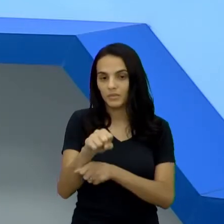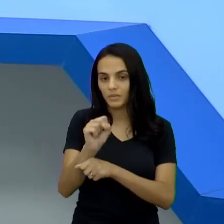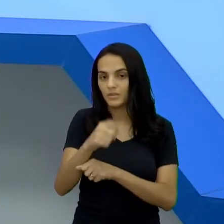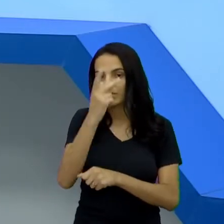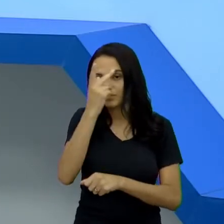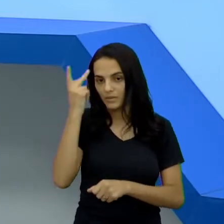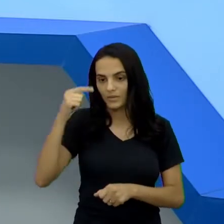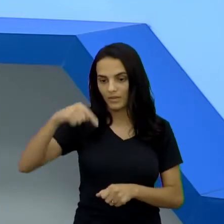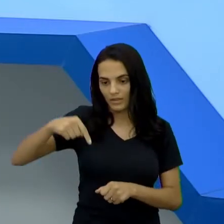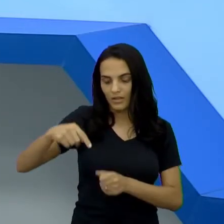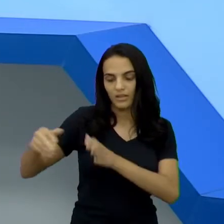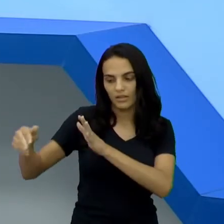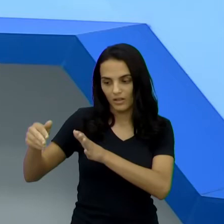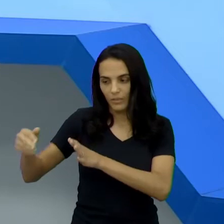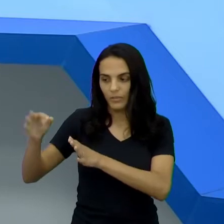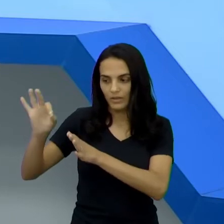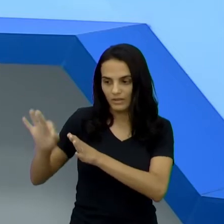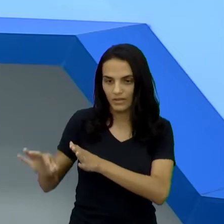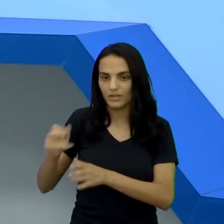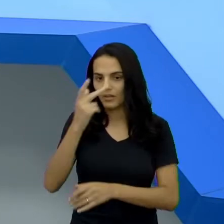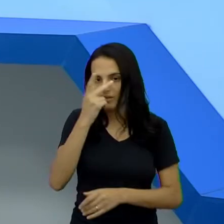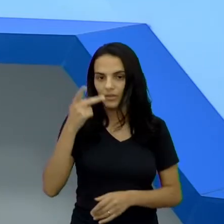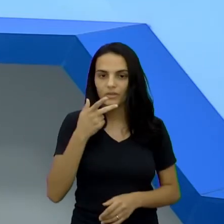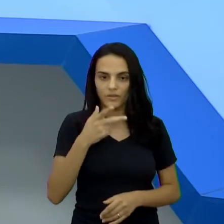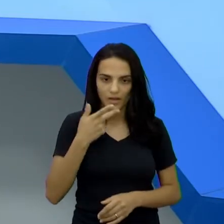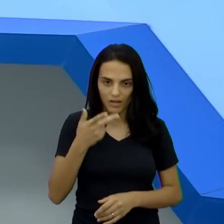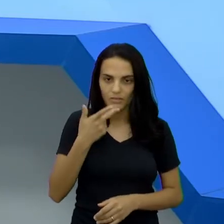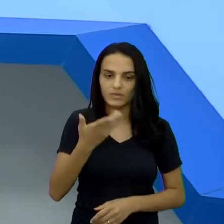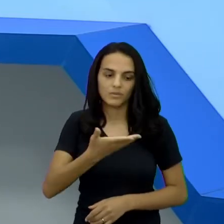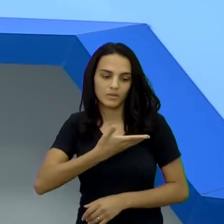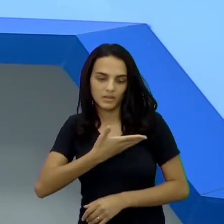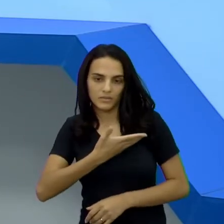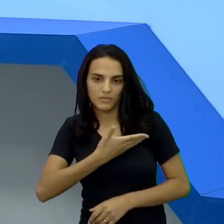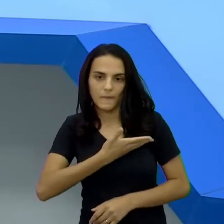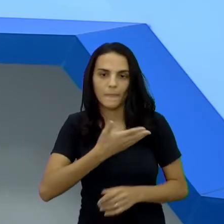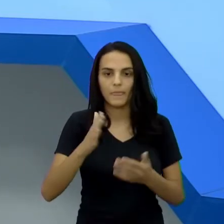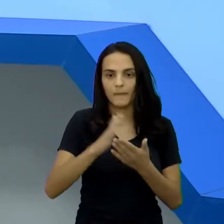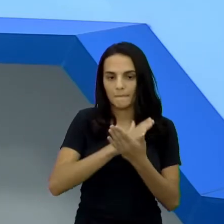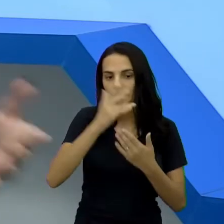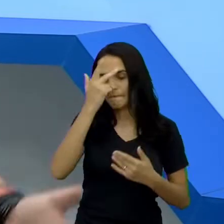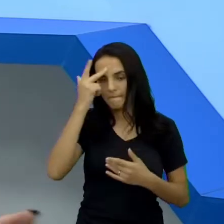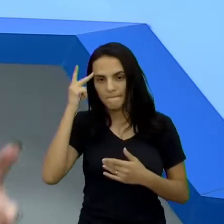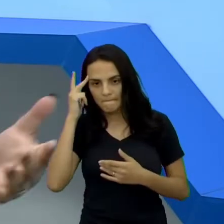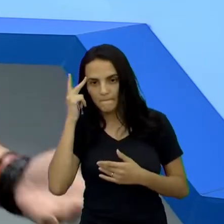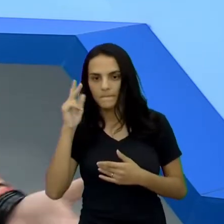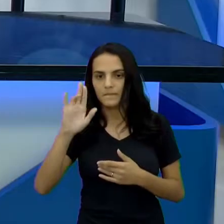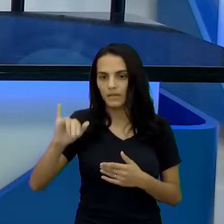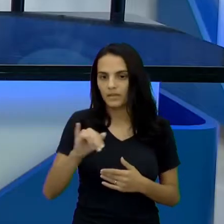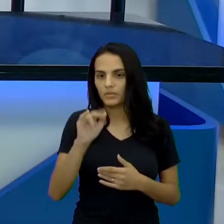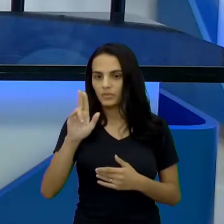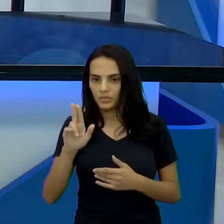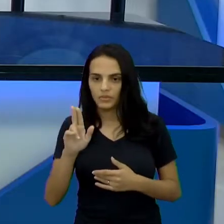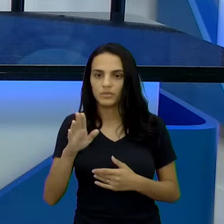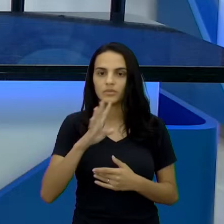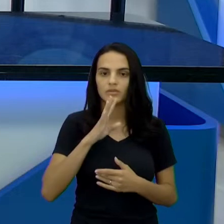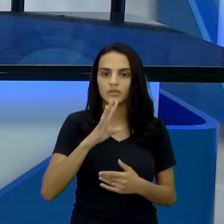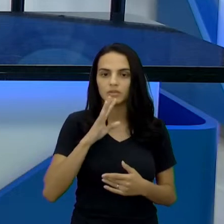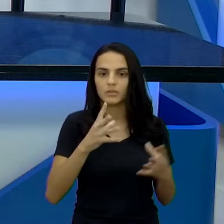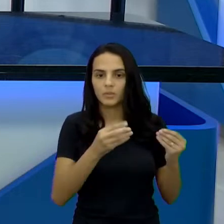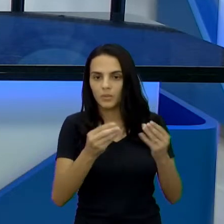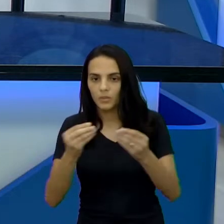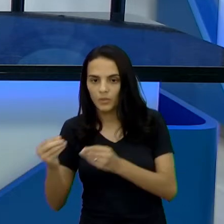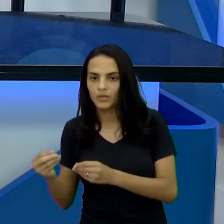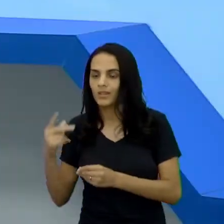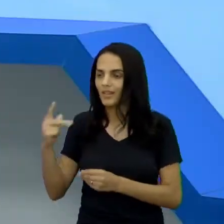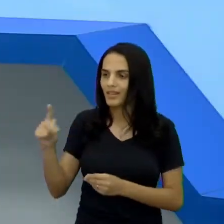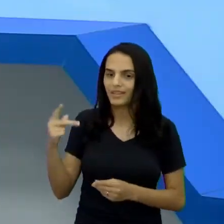nossa geração, e isso eu falo pelos meus amigos, eu falo, né, de algumas pessoas que eu e a Ju a gente conhece em comum, que muitos